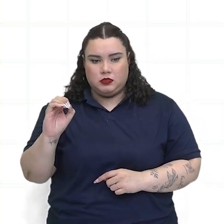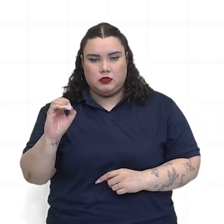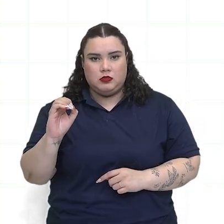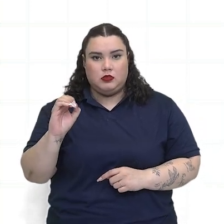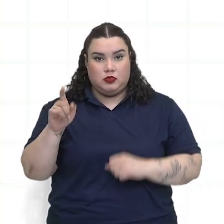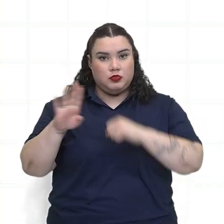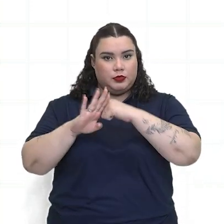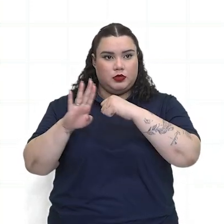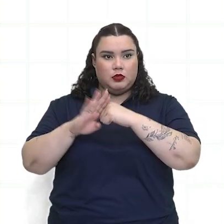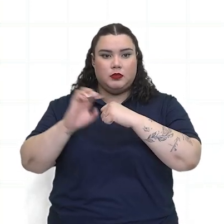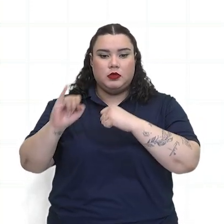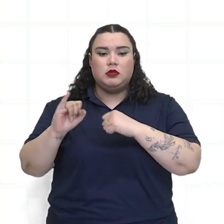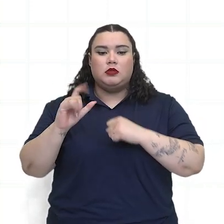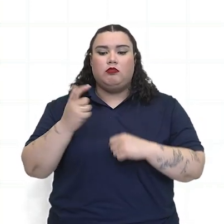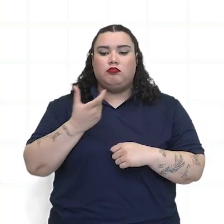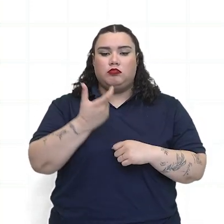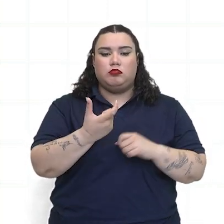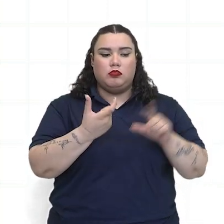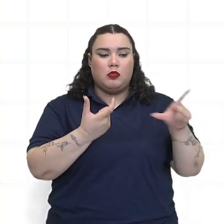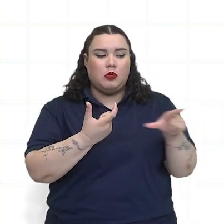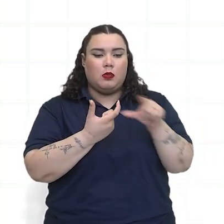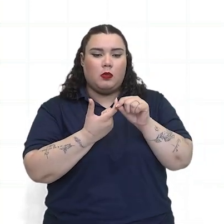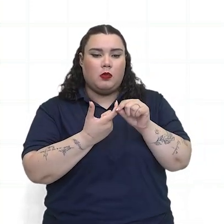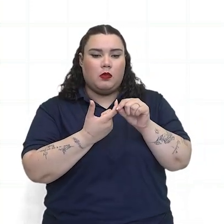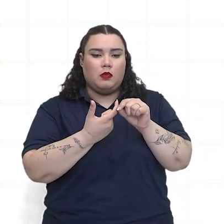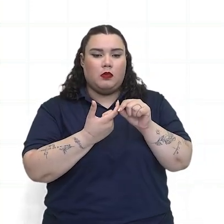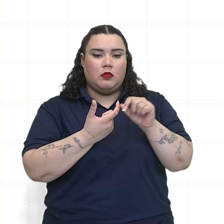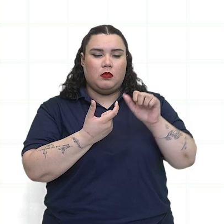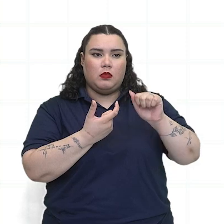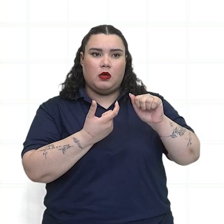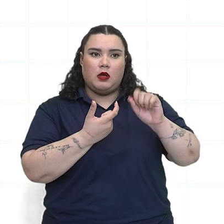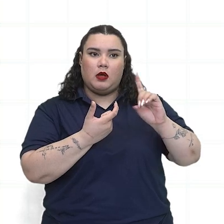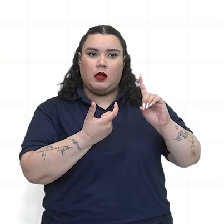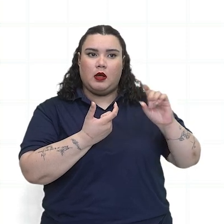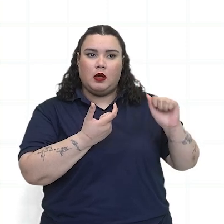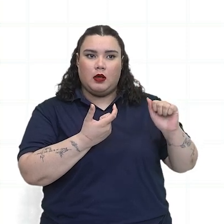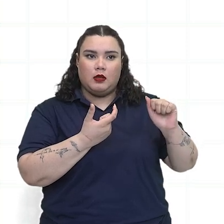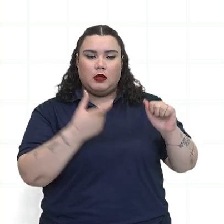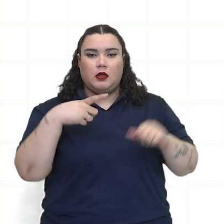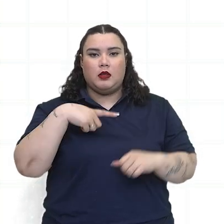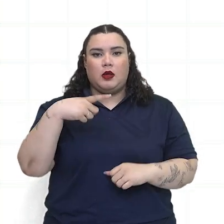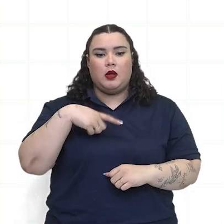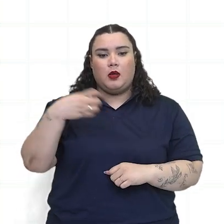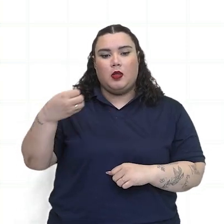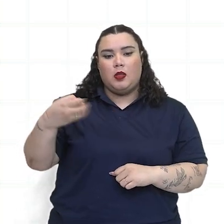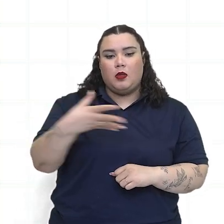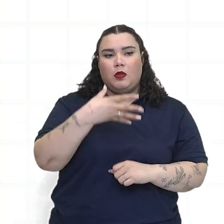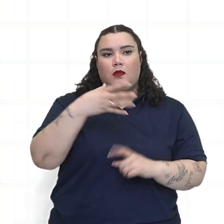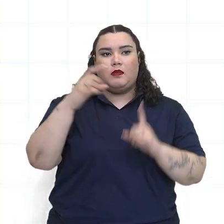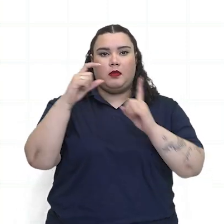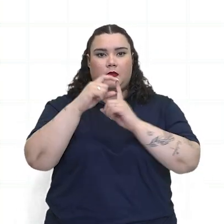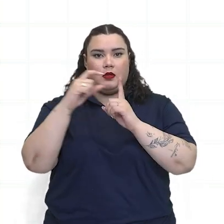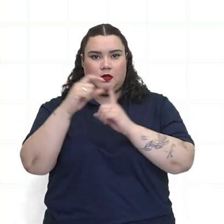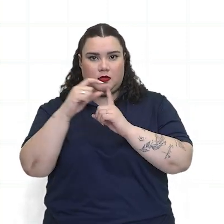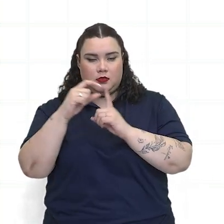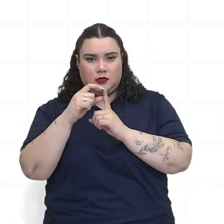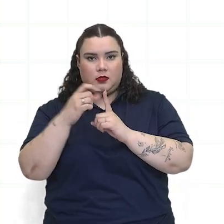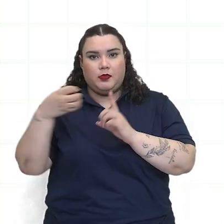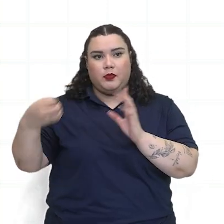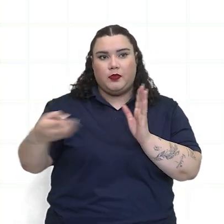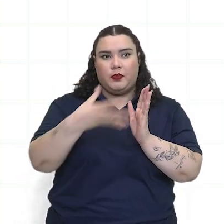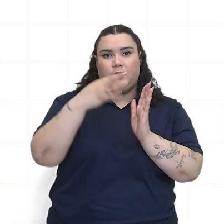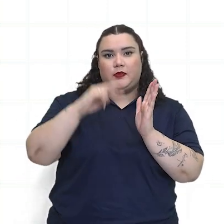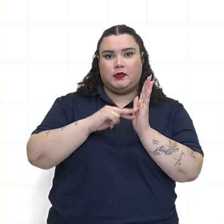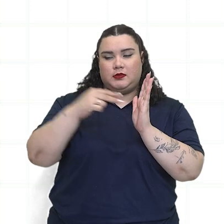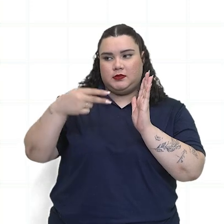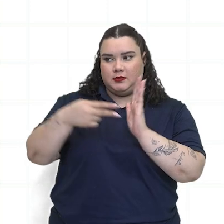eu acrescentar o substantivo ada, eu vou ter uma nova palavra com um novo